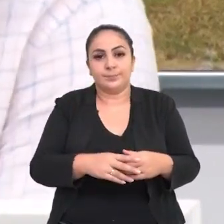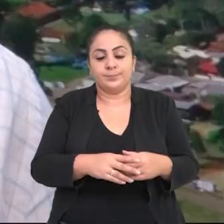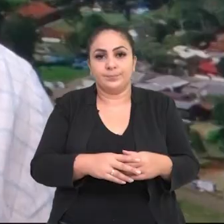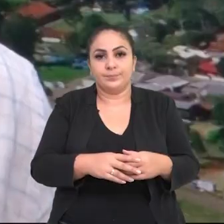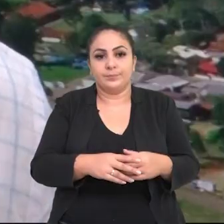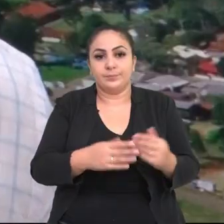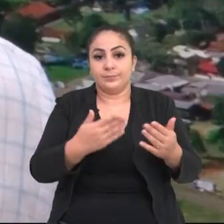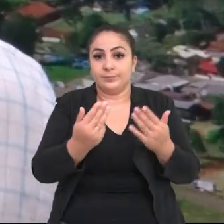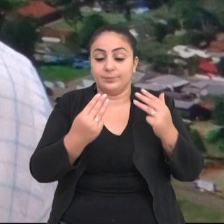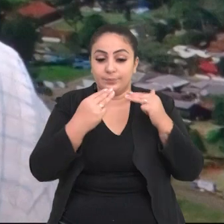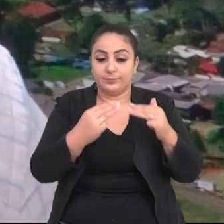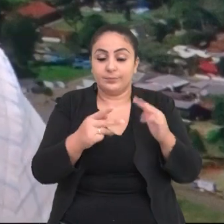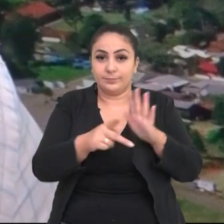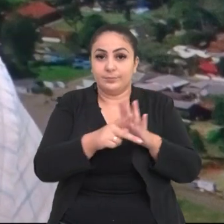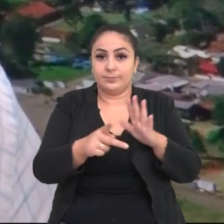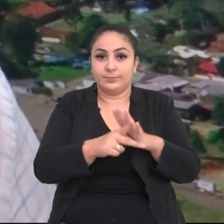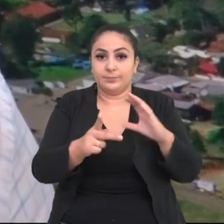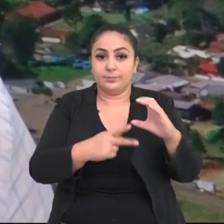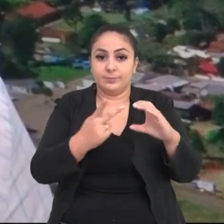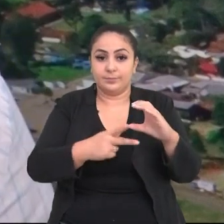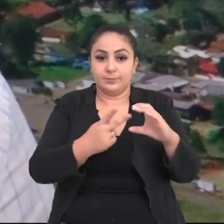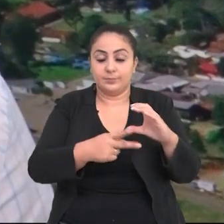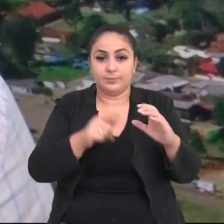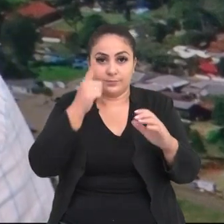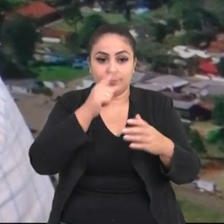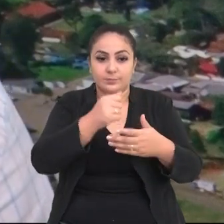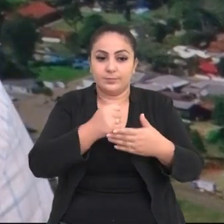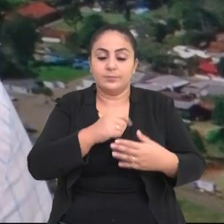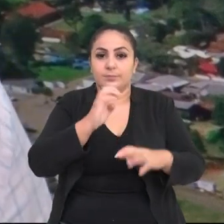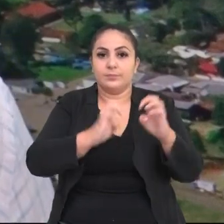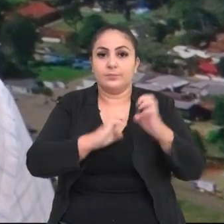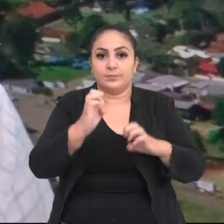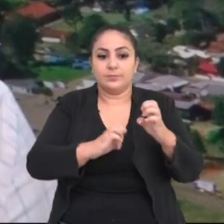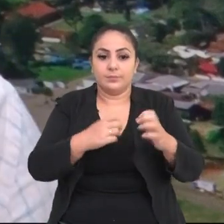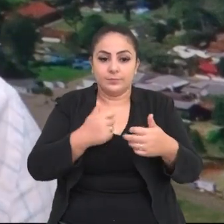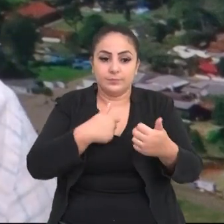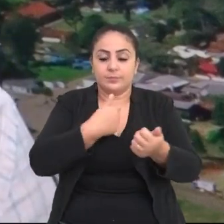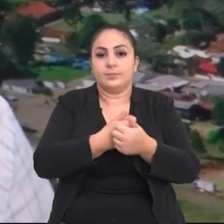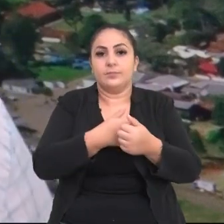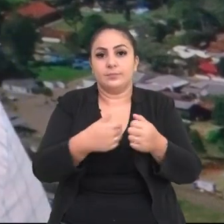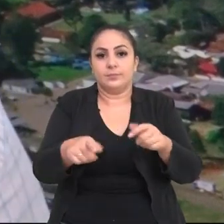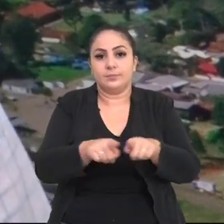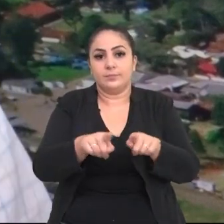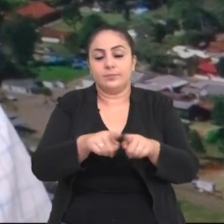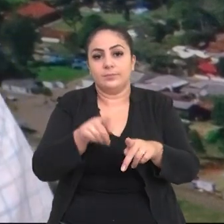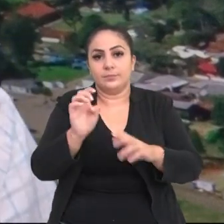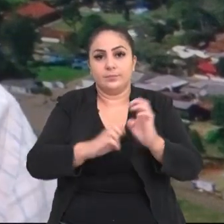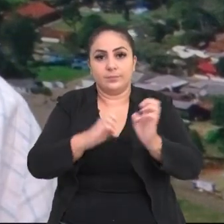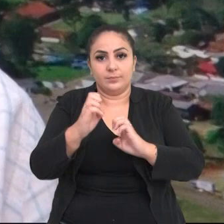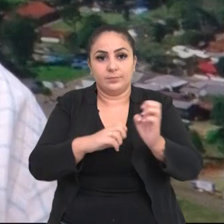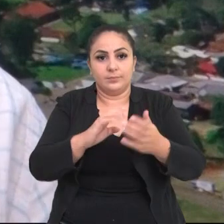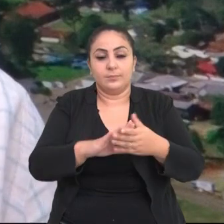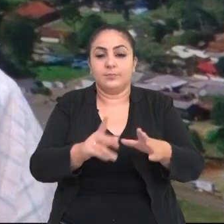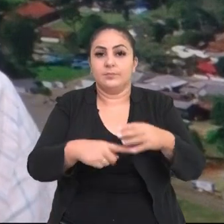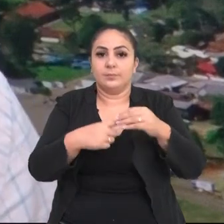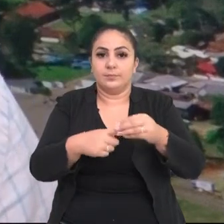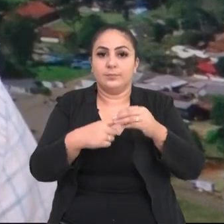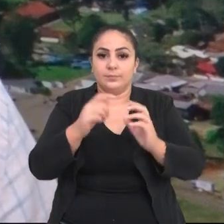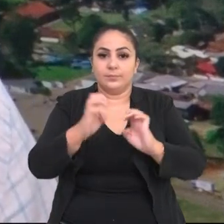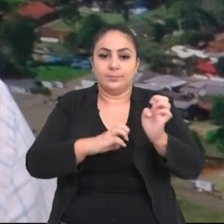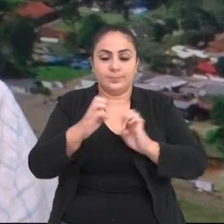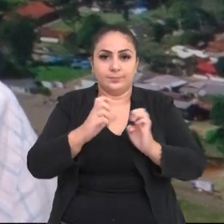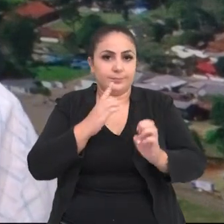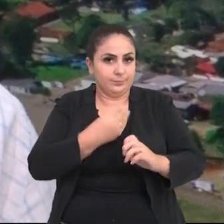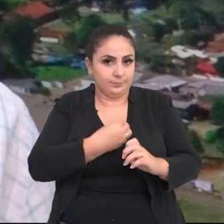município. Esse é o dever da Câmara de Vereadores, de trazer as empresas, se aproximar também do empresário, principalmente